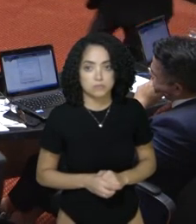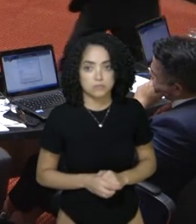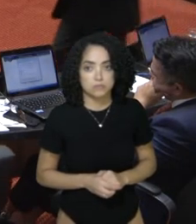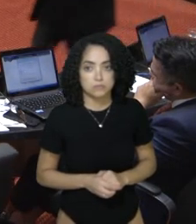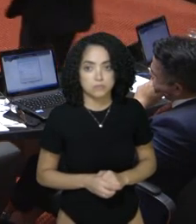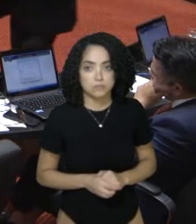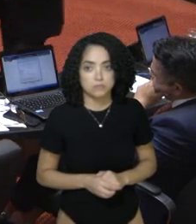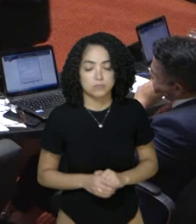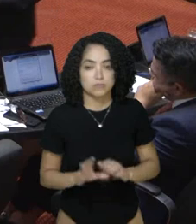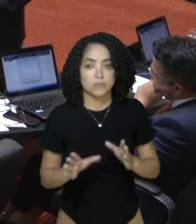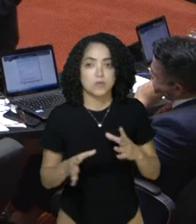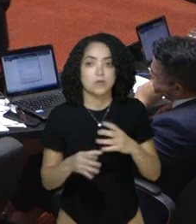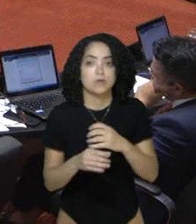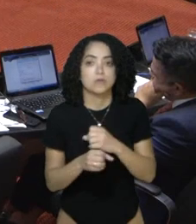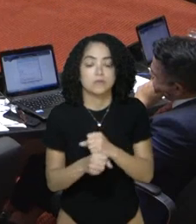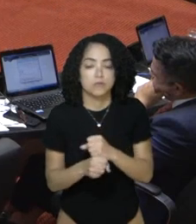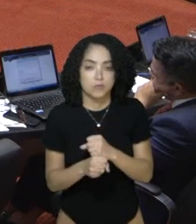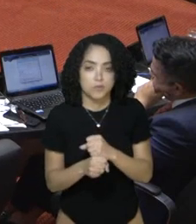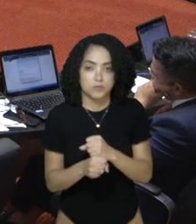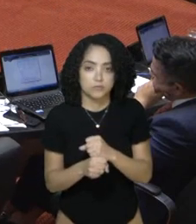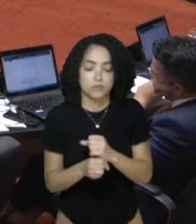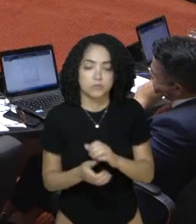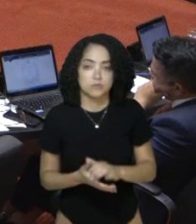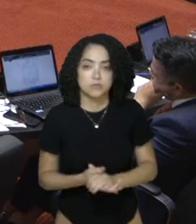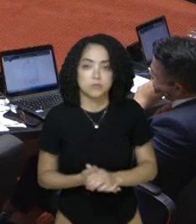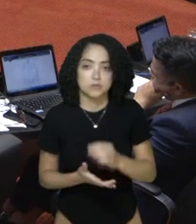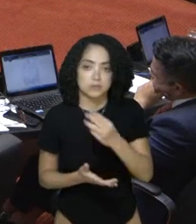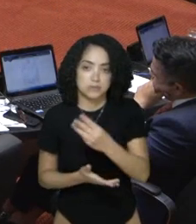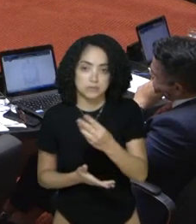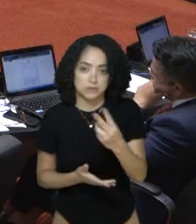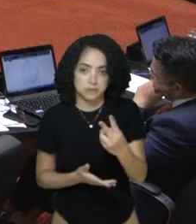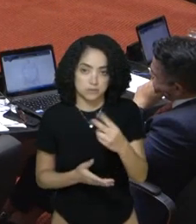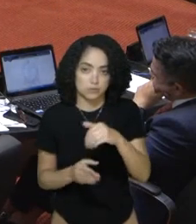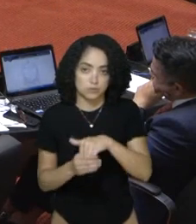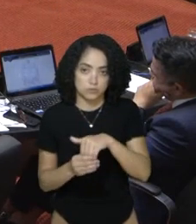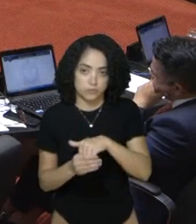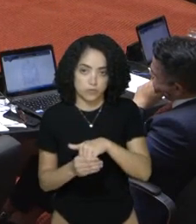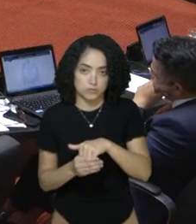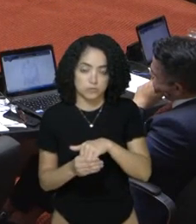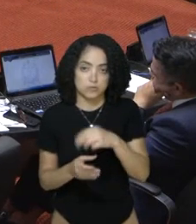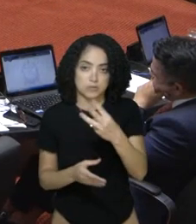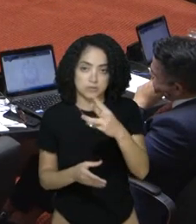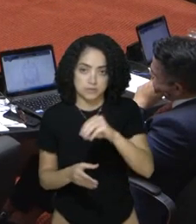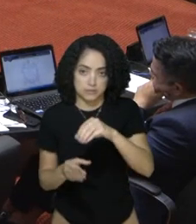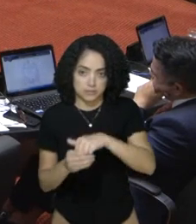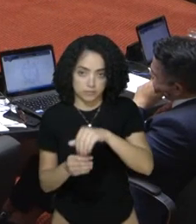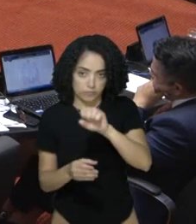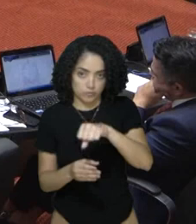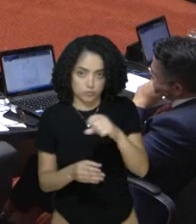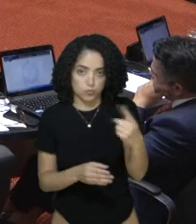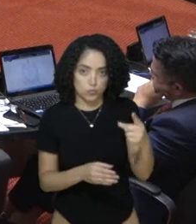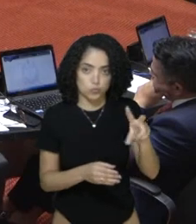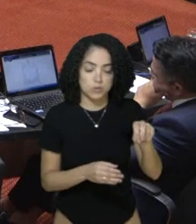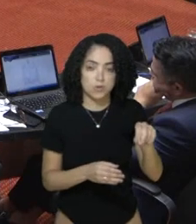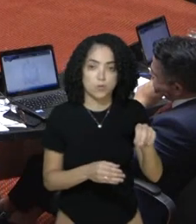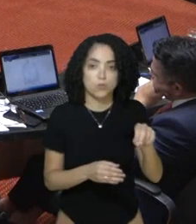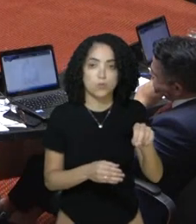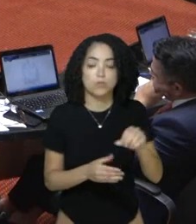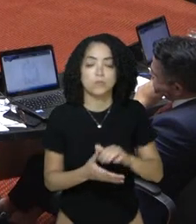Podemos colher o resultado, votaram 32 senhores deputados, 30 votos sim, um voto não,